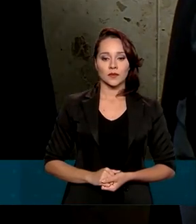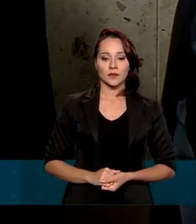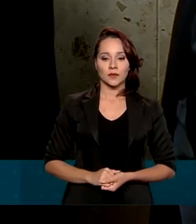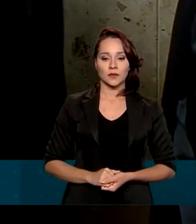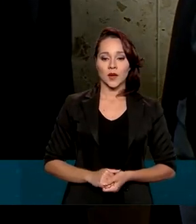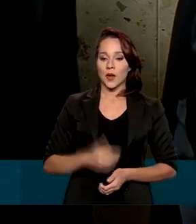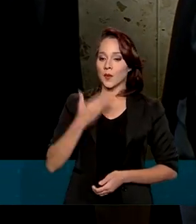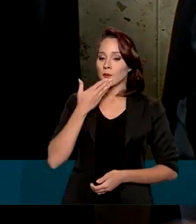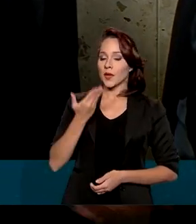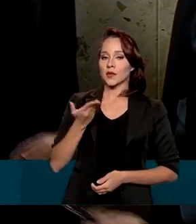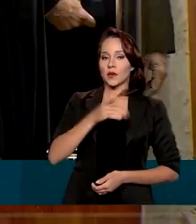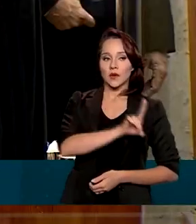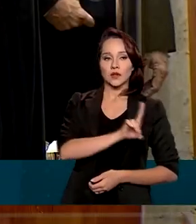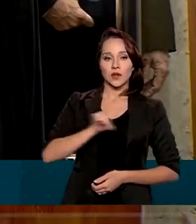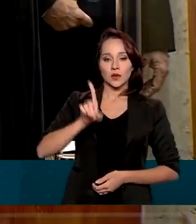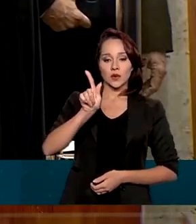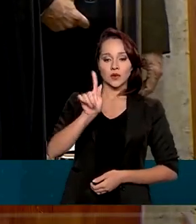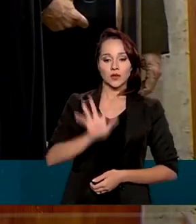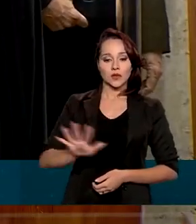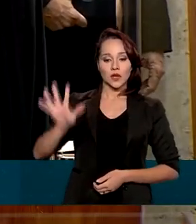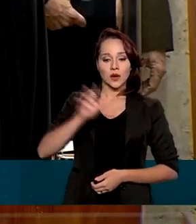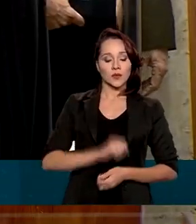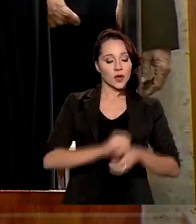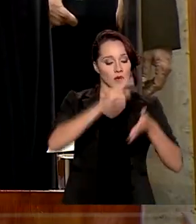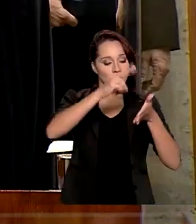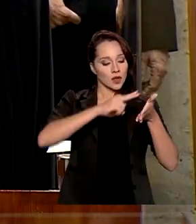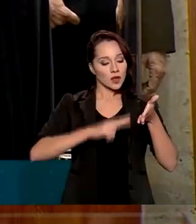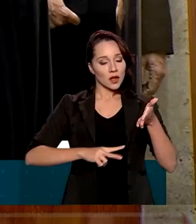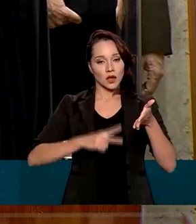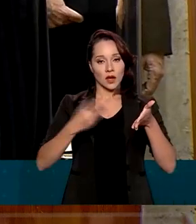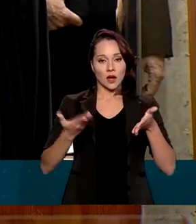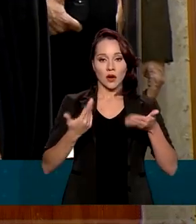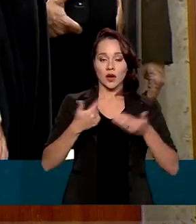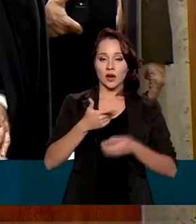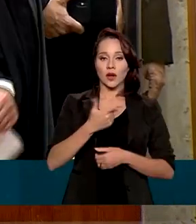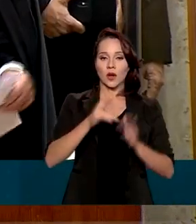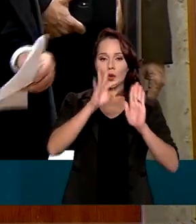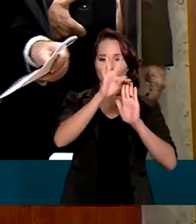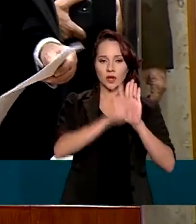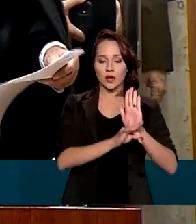Solicito ao senhor diretor-geral que leia o termo de posse.